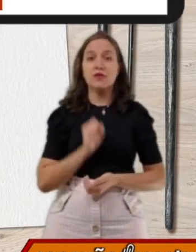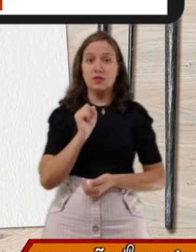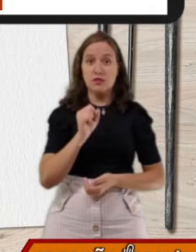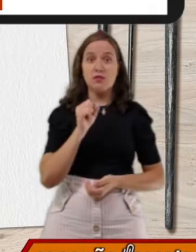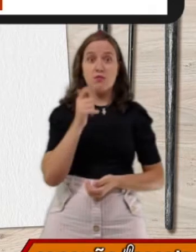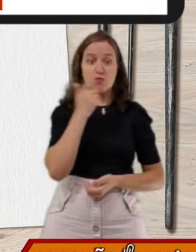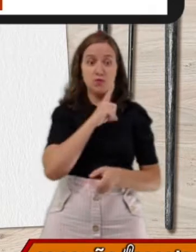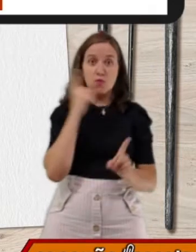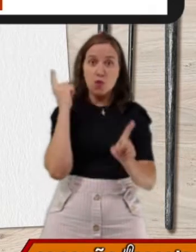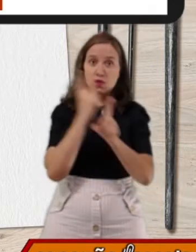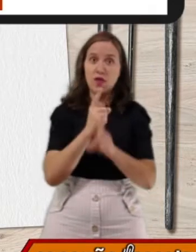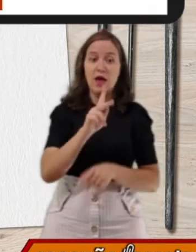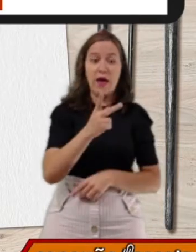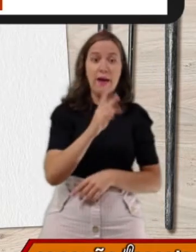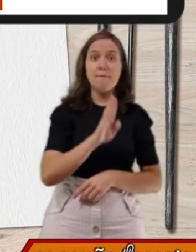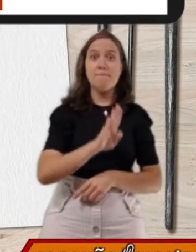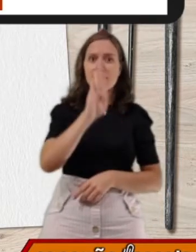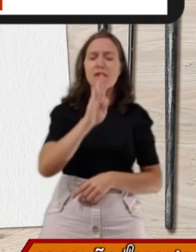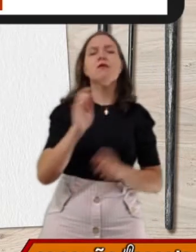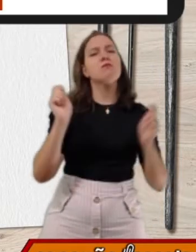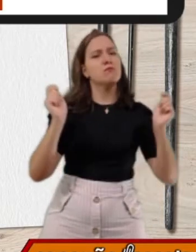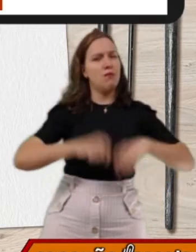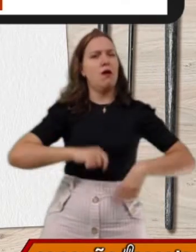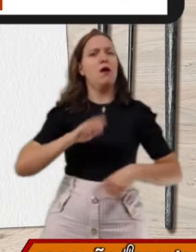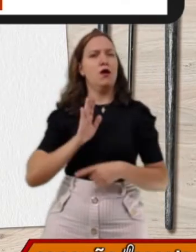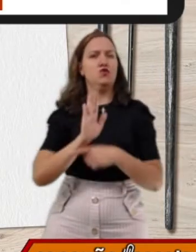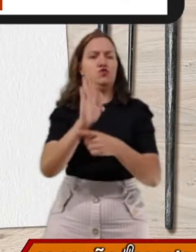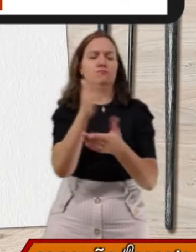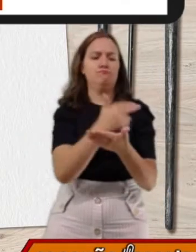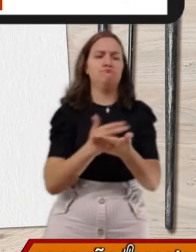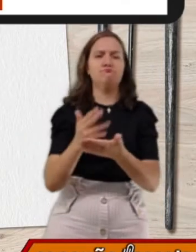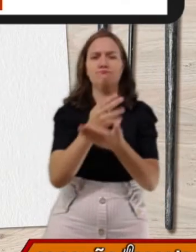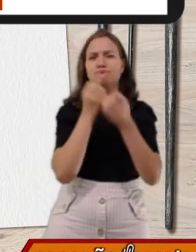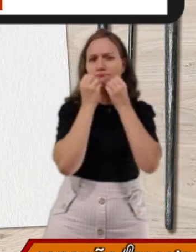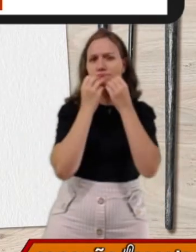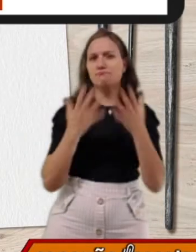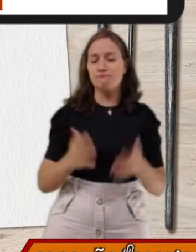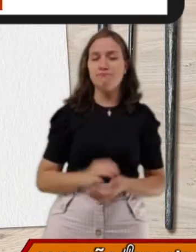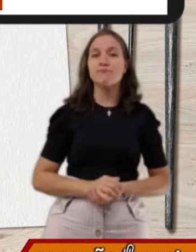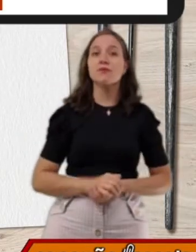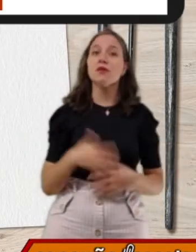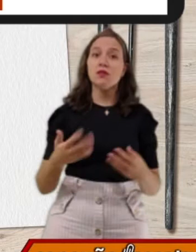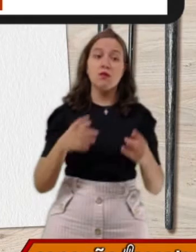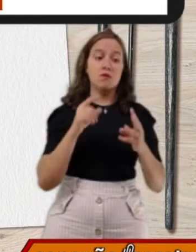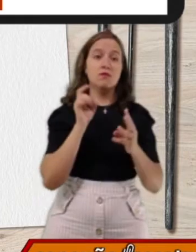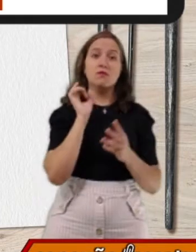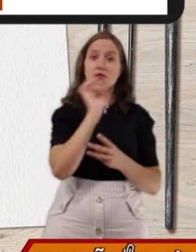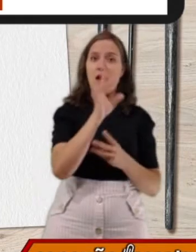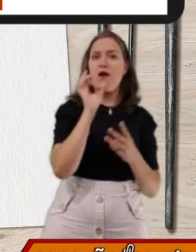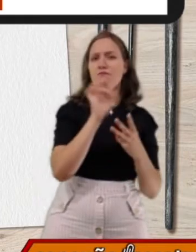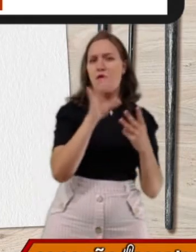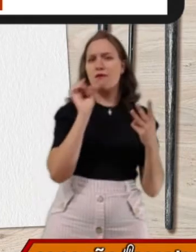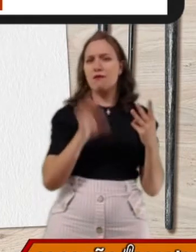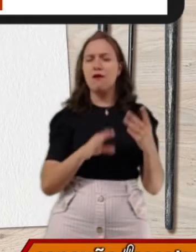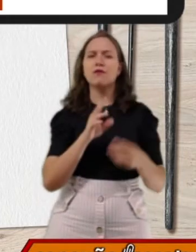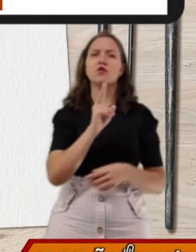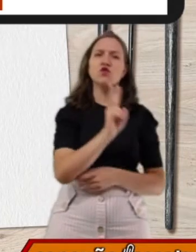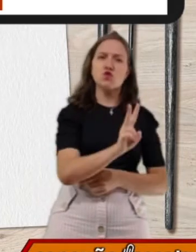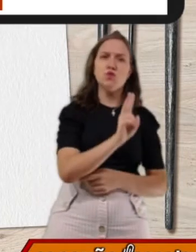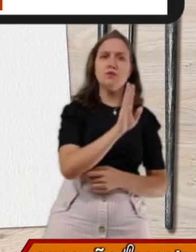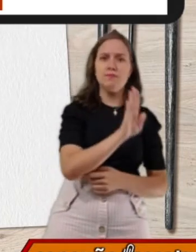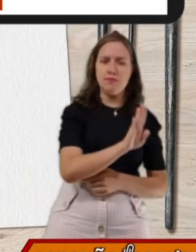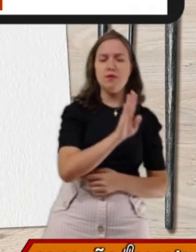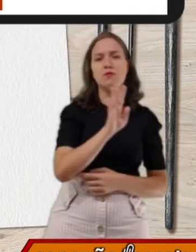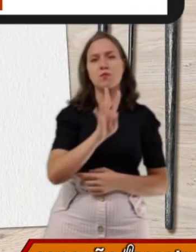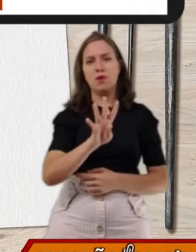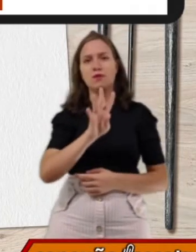você achar o lápis HB para comprar você vai estar muito bem enfim gente cada um desses lá e o 2B 4B